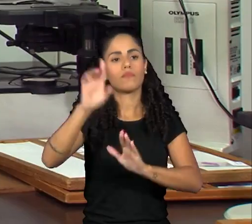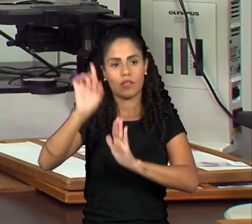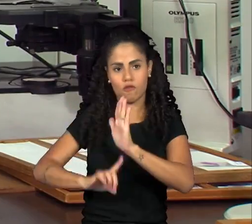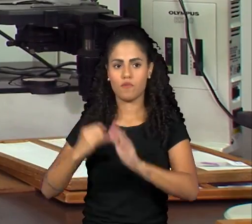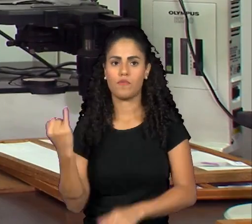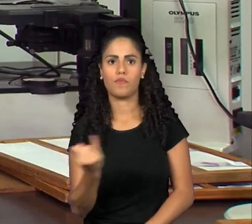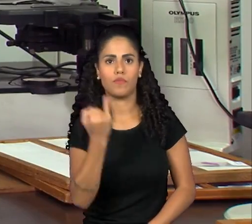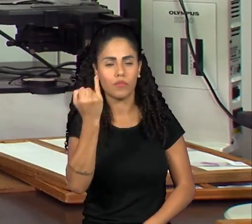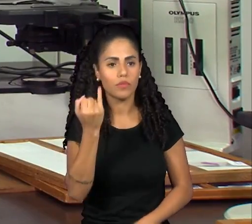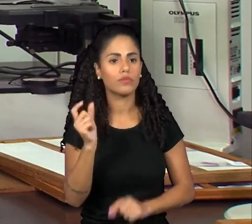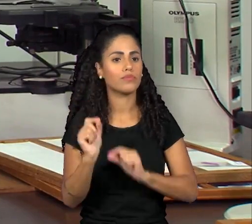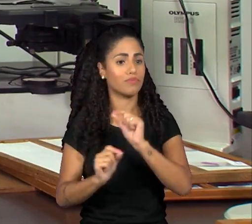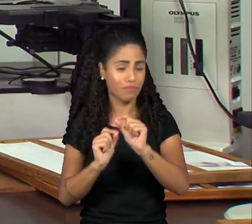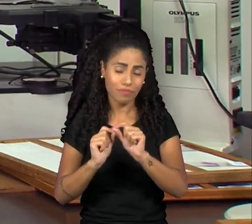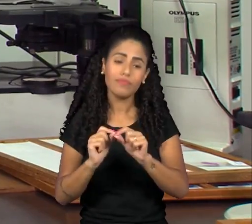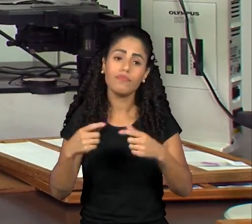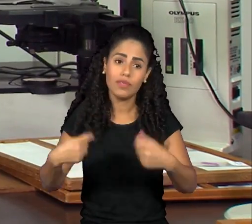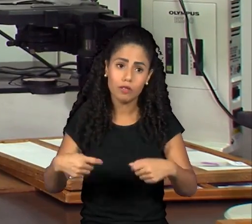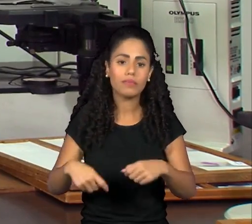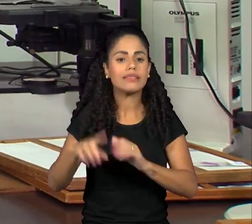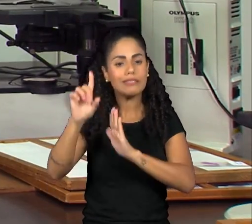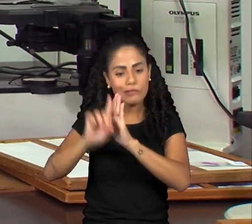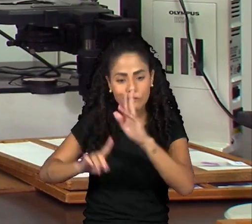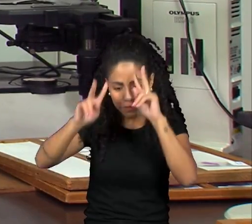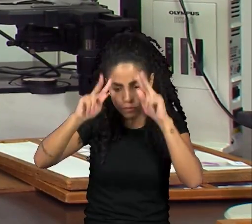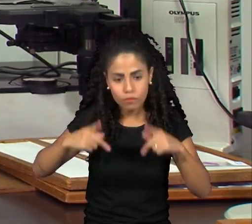fundamentais. Ela tem um componente, então, de direitos humanos